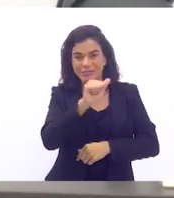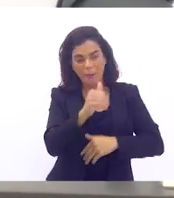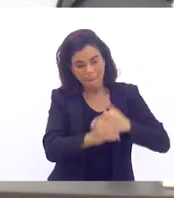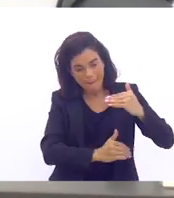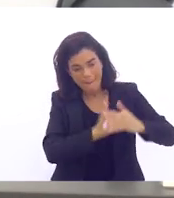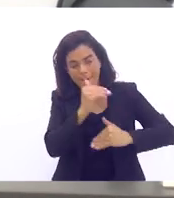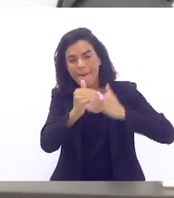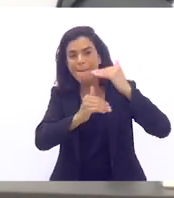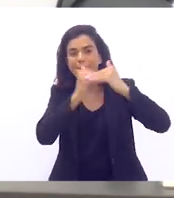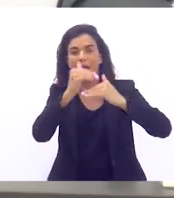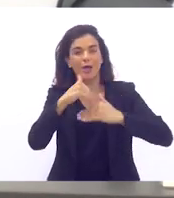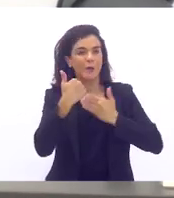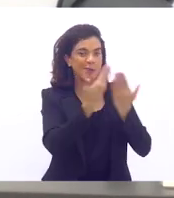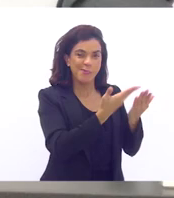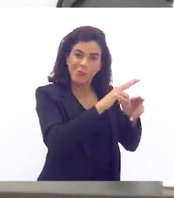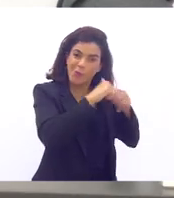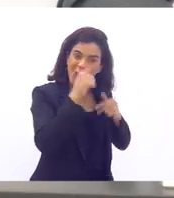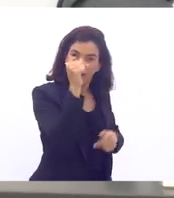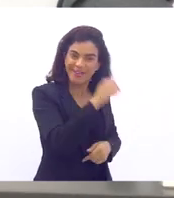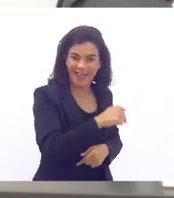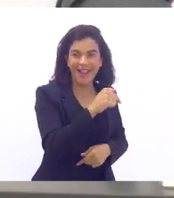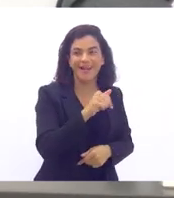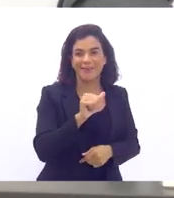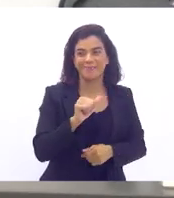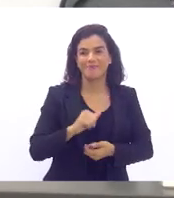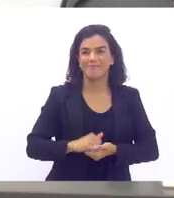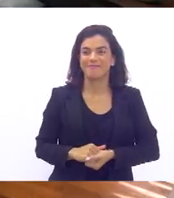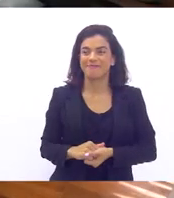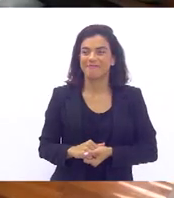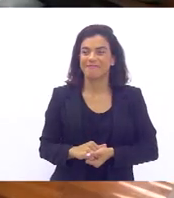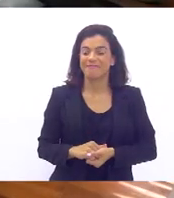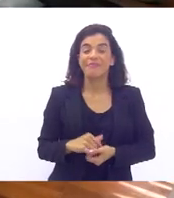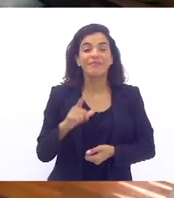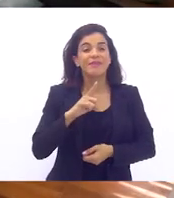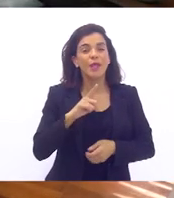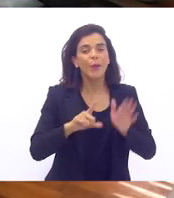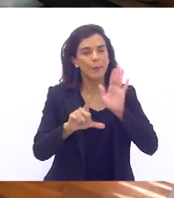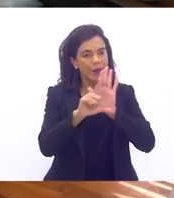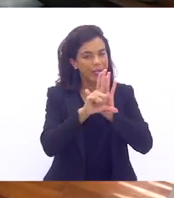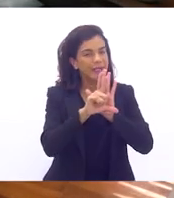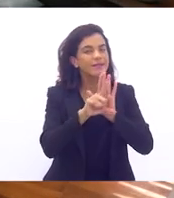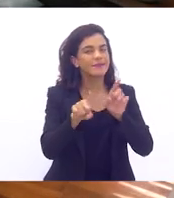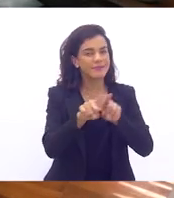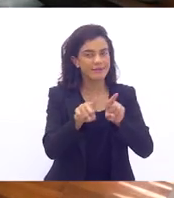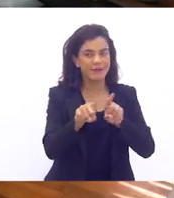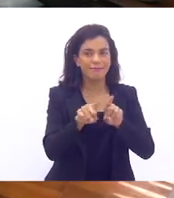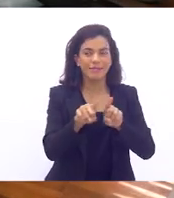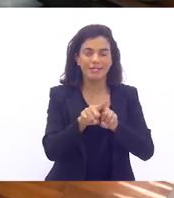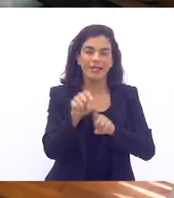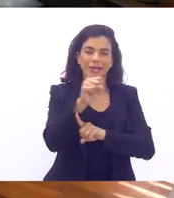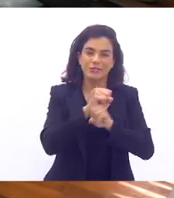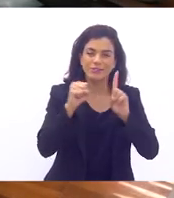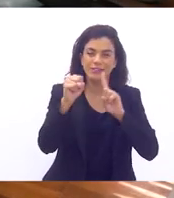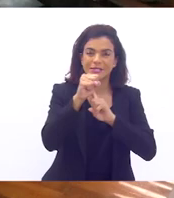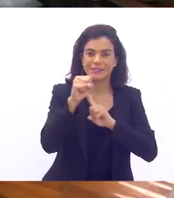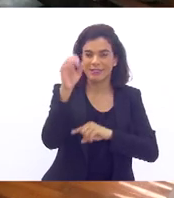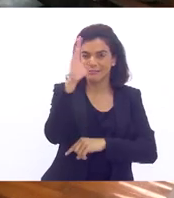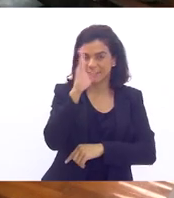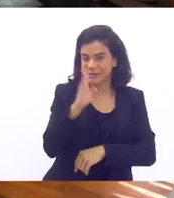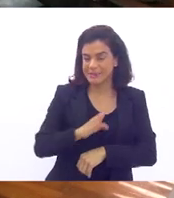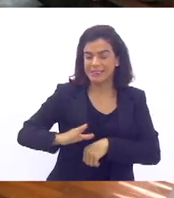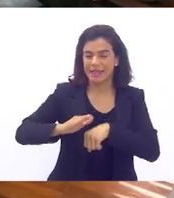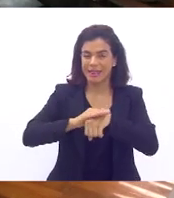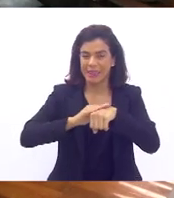nós devemos tudo ela tá bem muito obrigada né com a benção da sociedade de